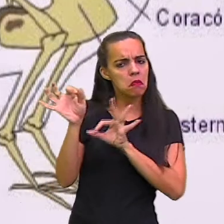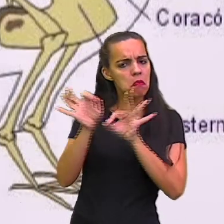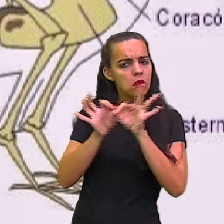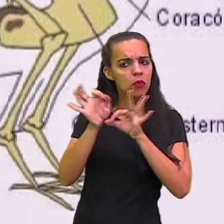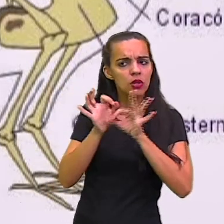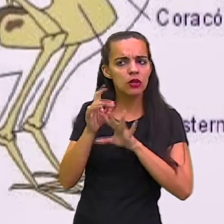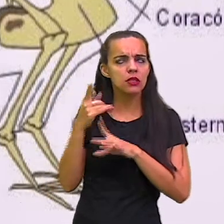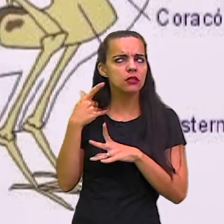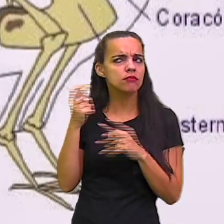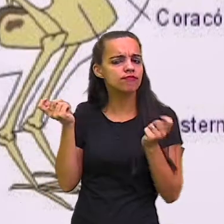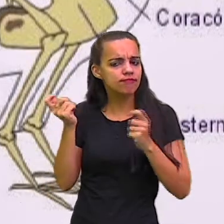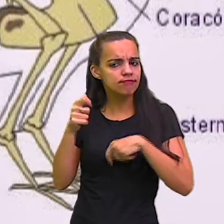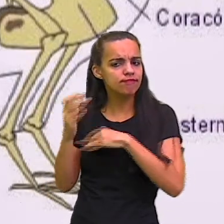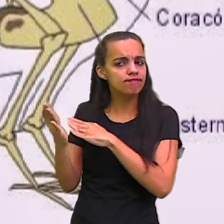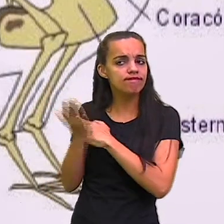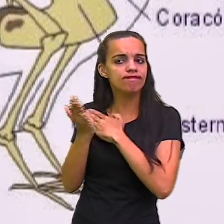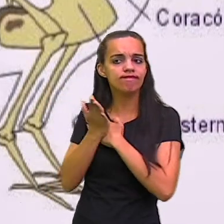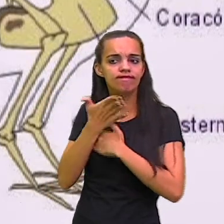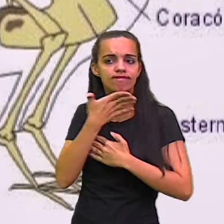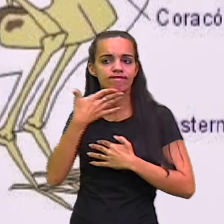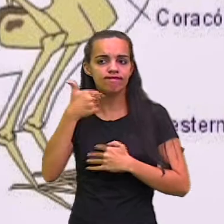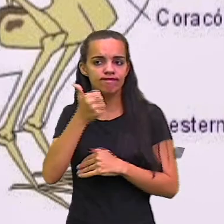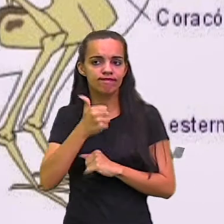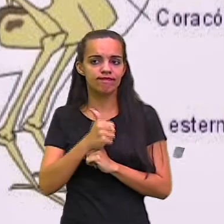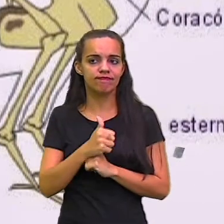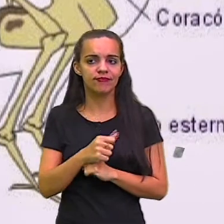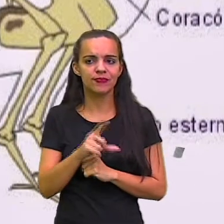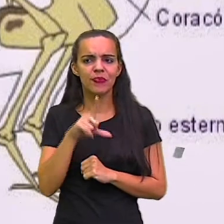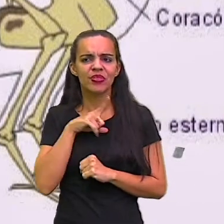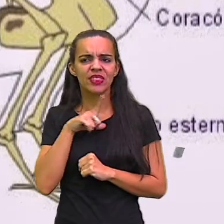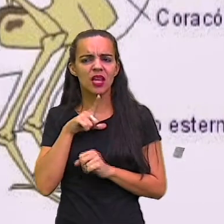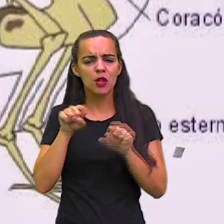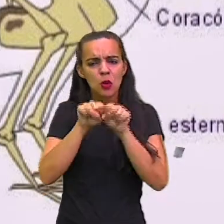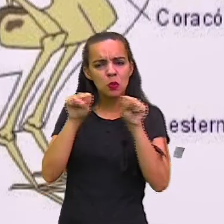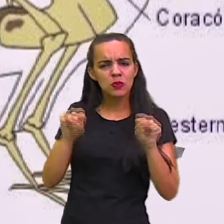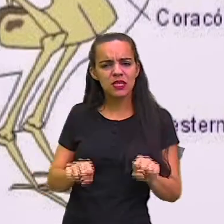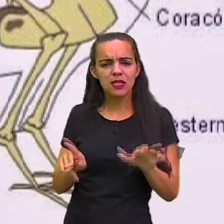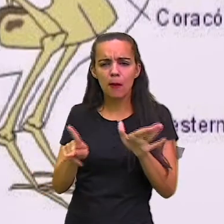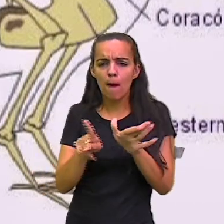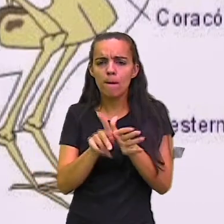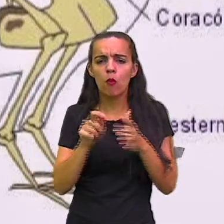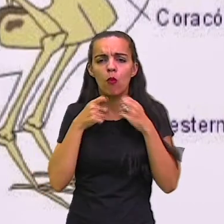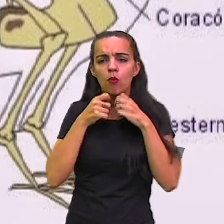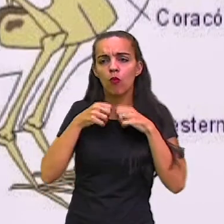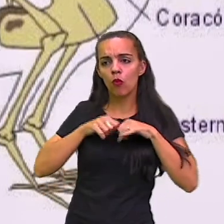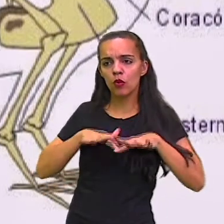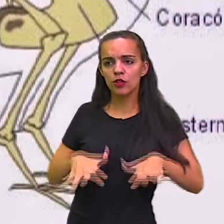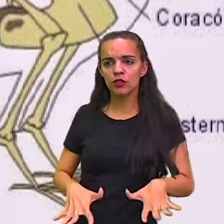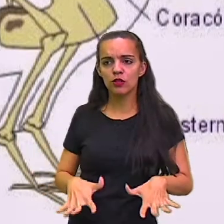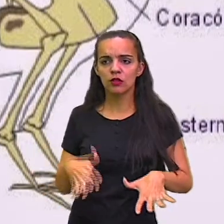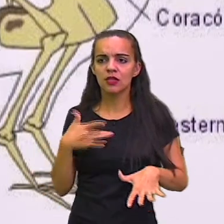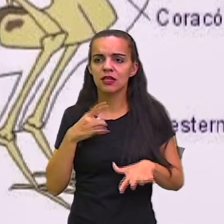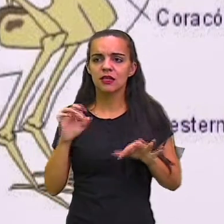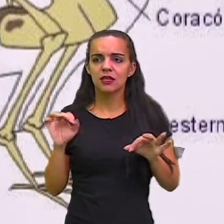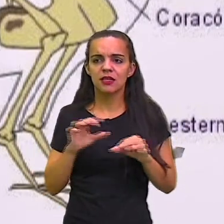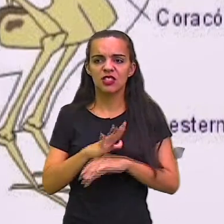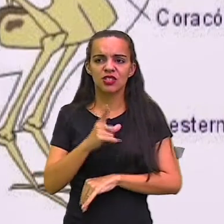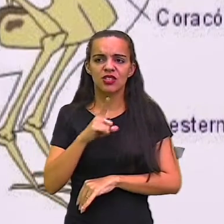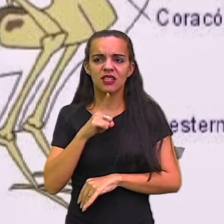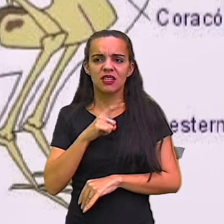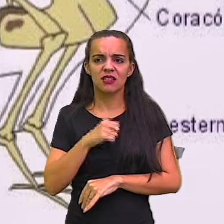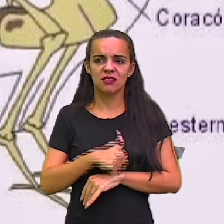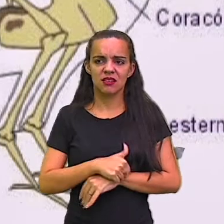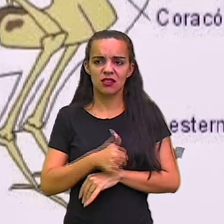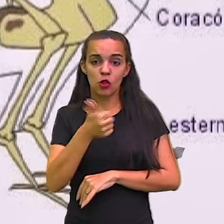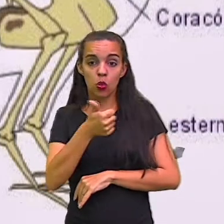mediana as aves possuem um sistema nervoso composto por doze pares